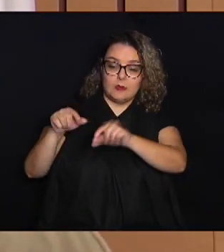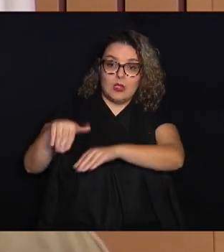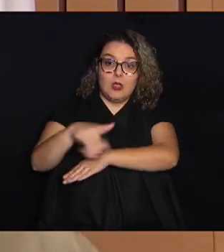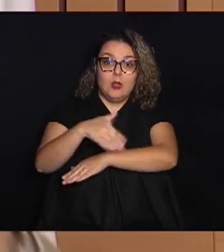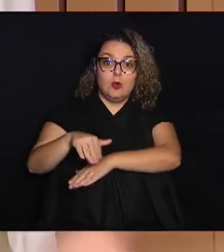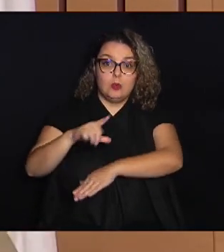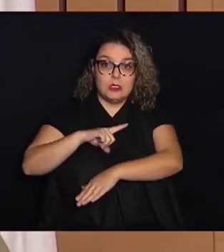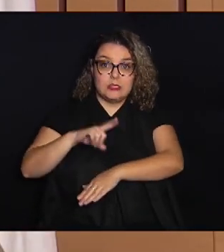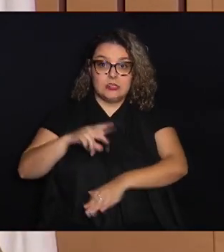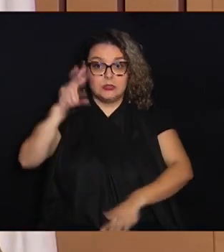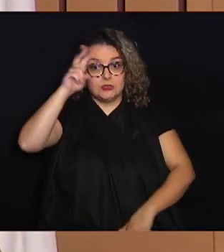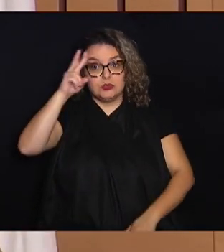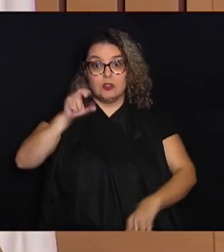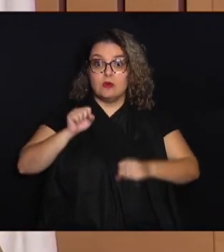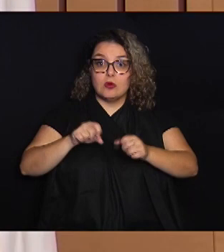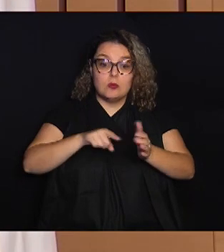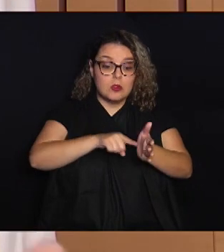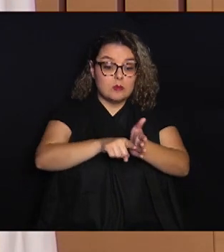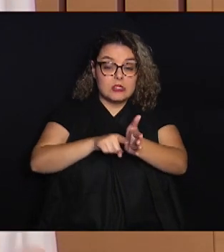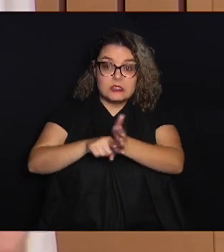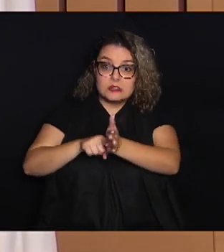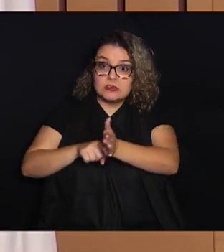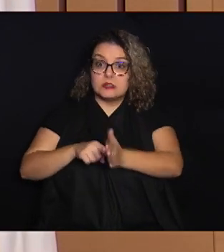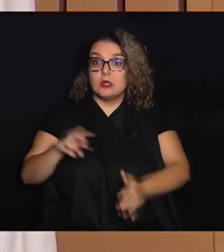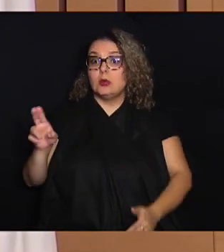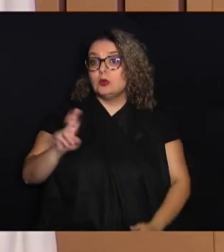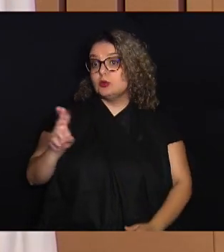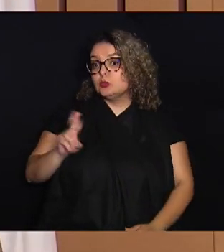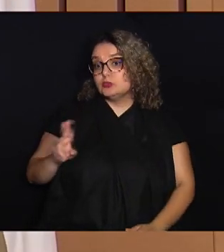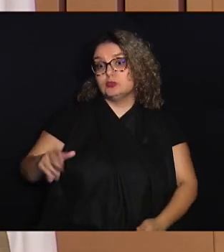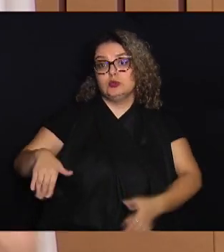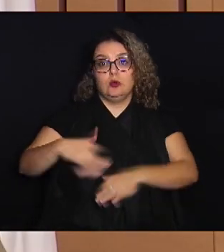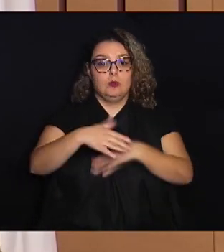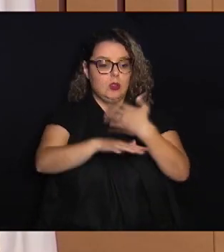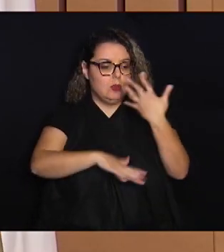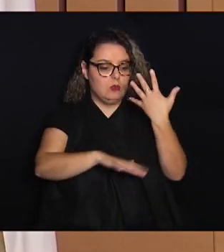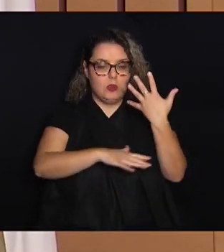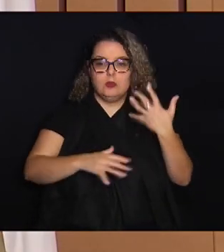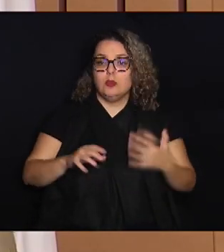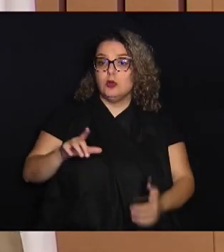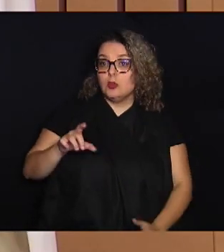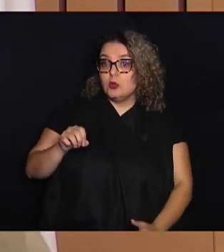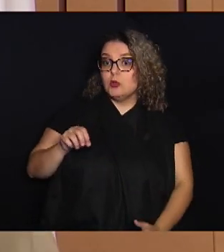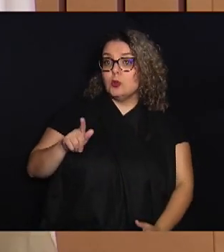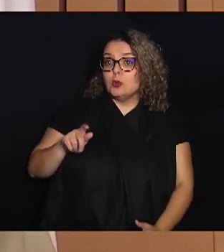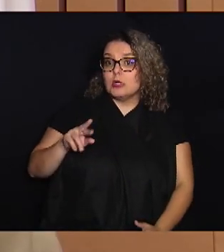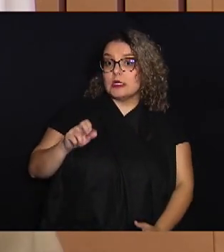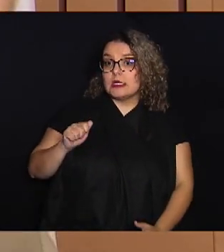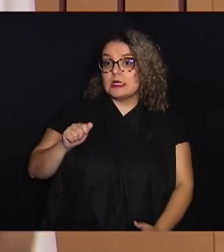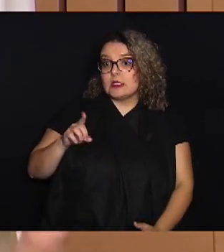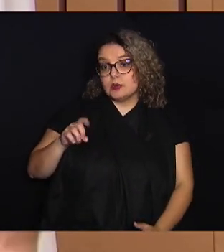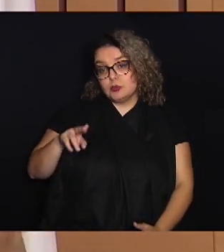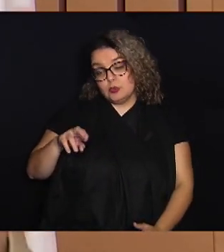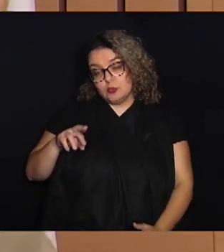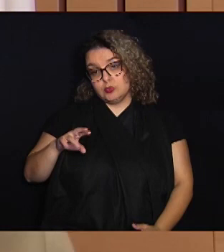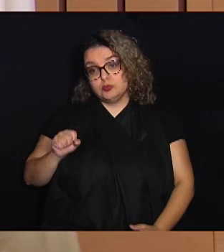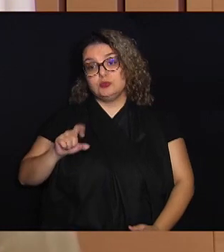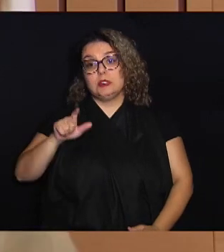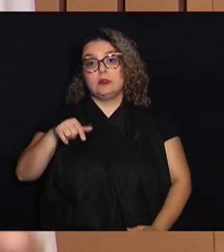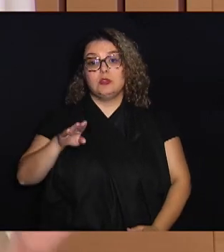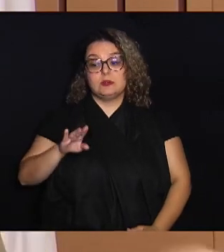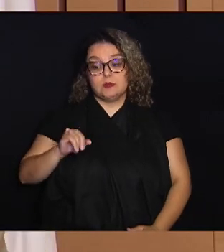História e você vai poder pesquisar o nome de ruas, praças, logradouros, e aí virão a